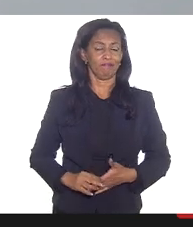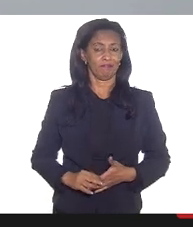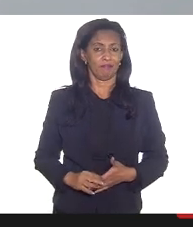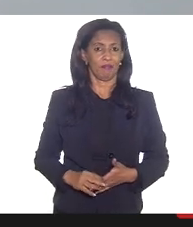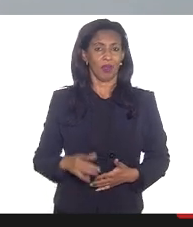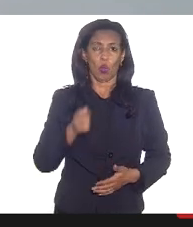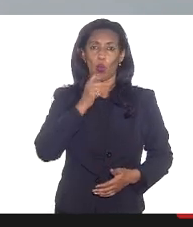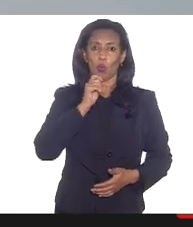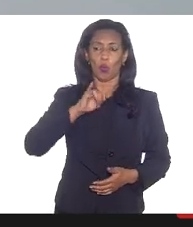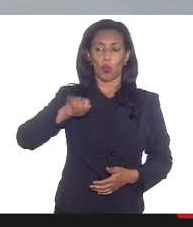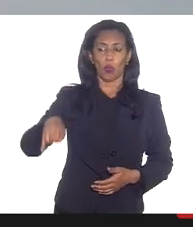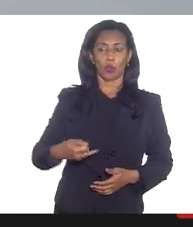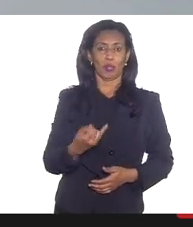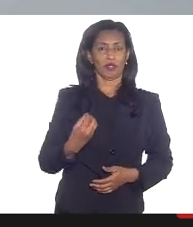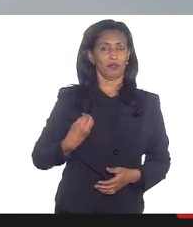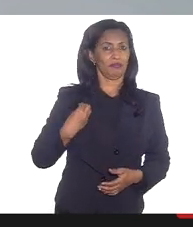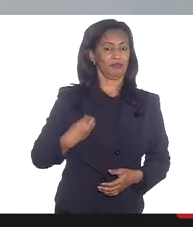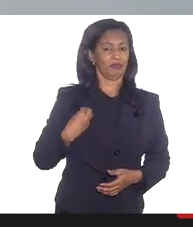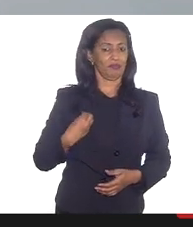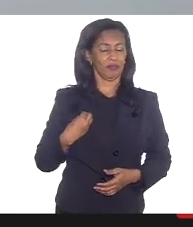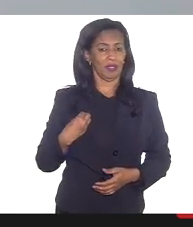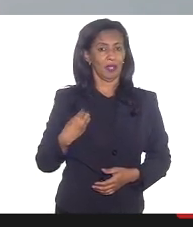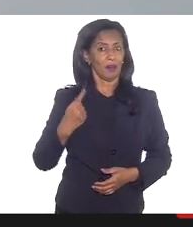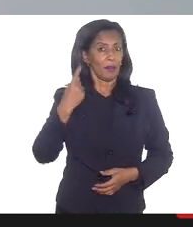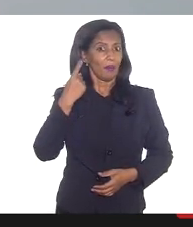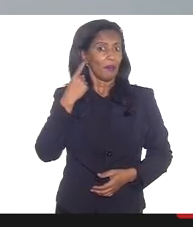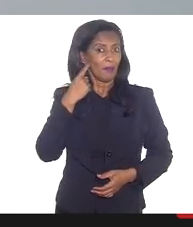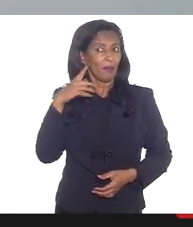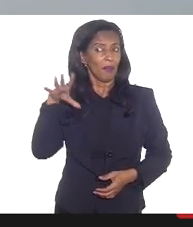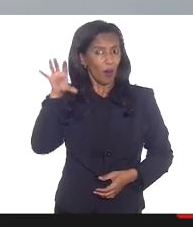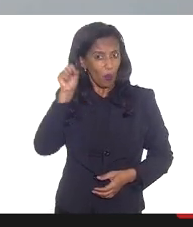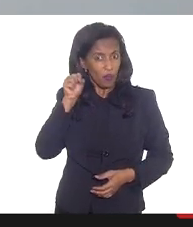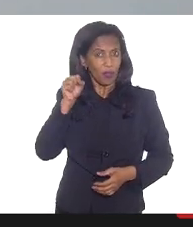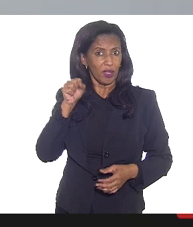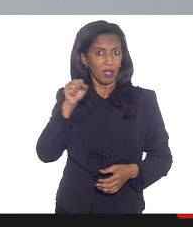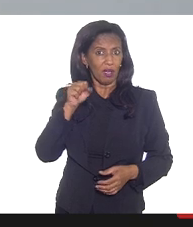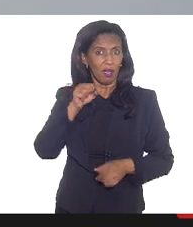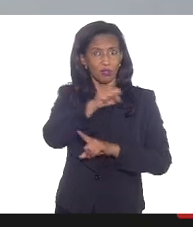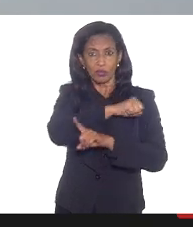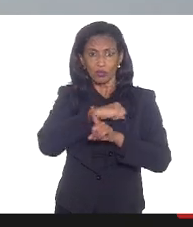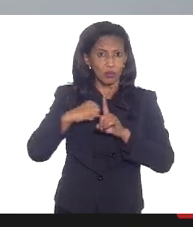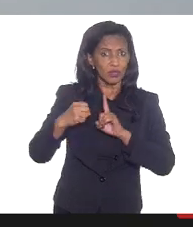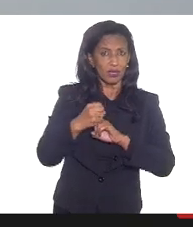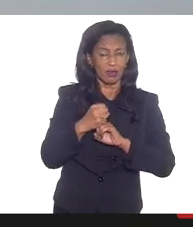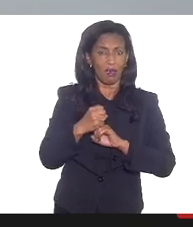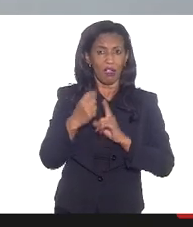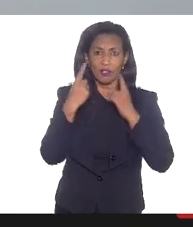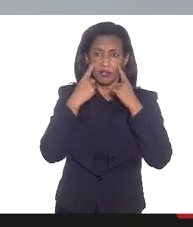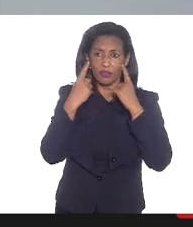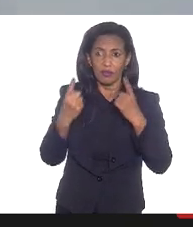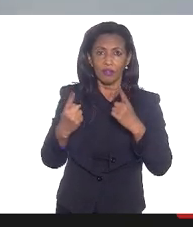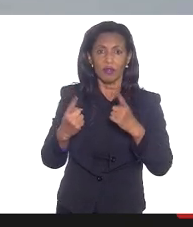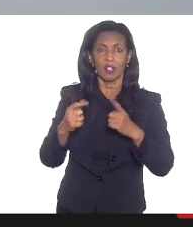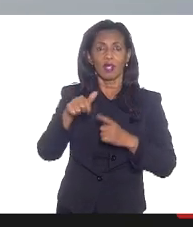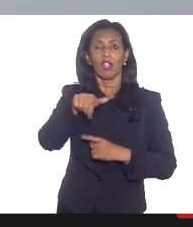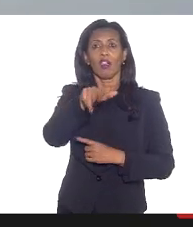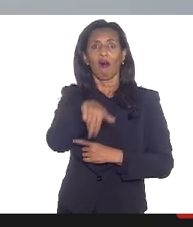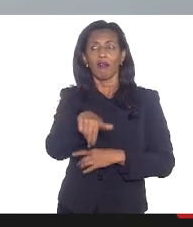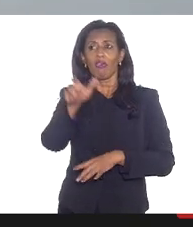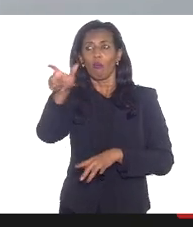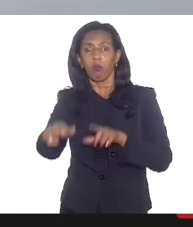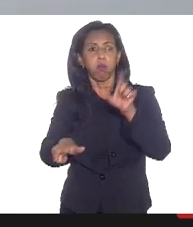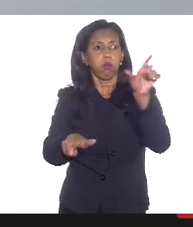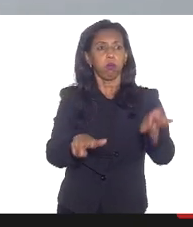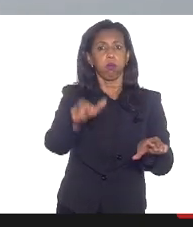teve a possibilidade de estar presente para ouvir a sociedade, para ouvir outro lado do que quem, para aqueles, daqueles e aquelas que